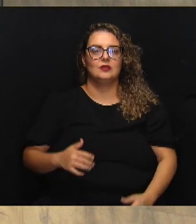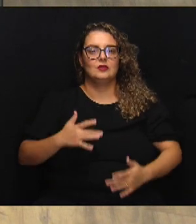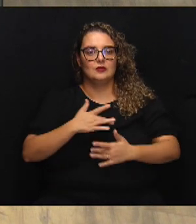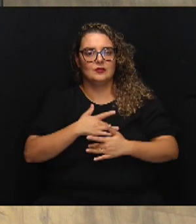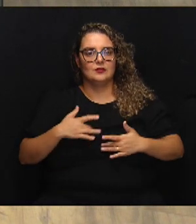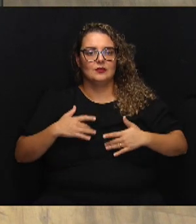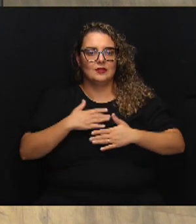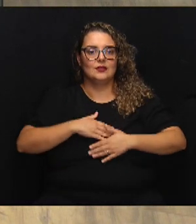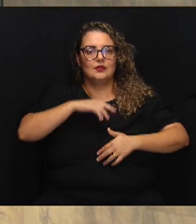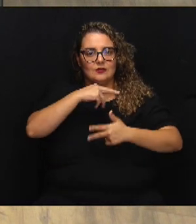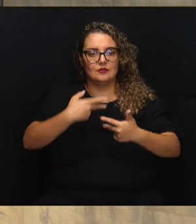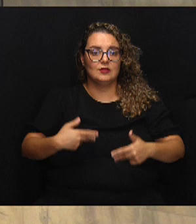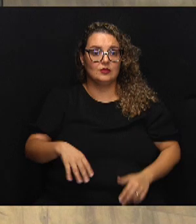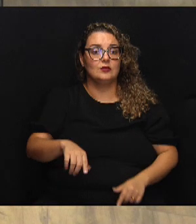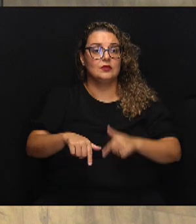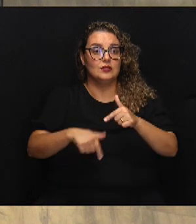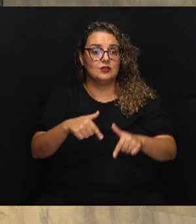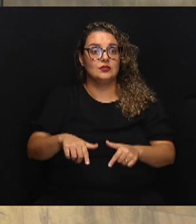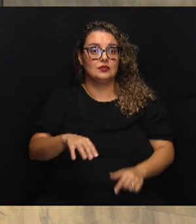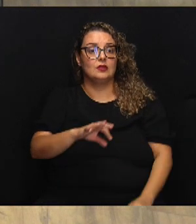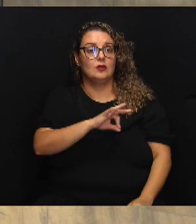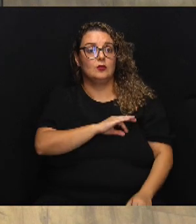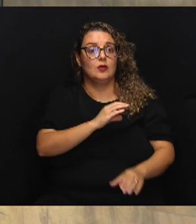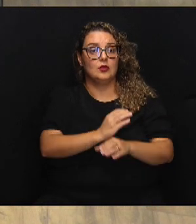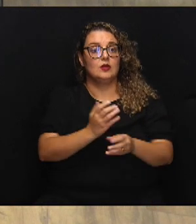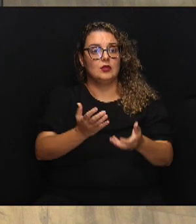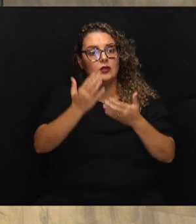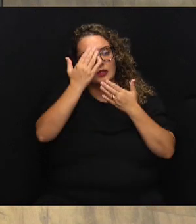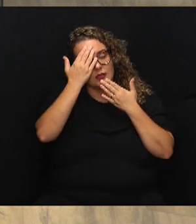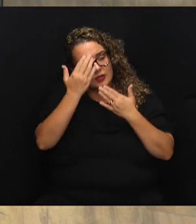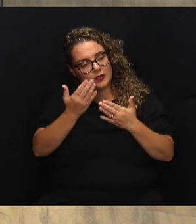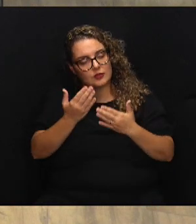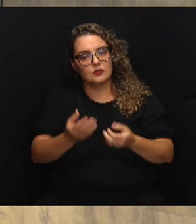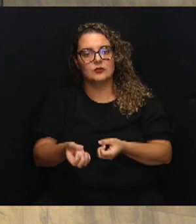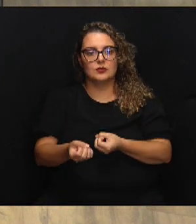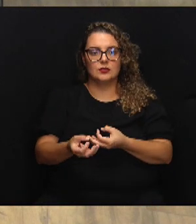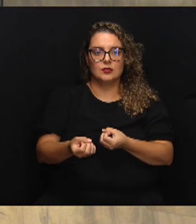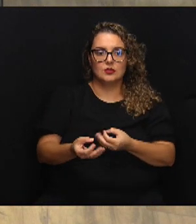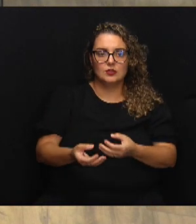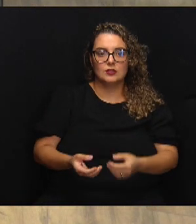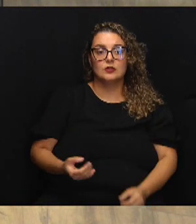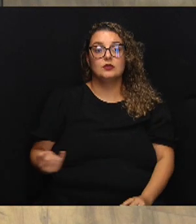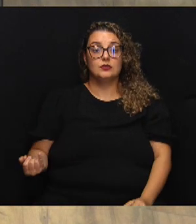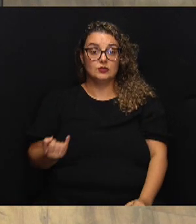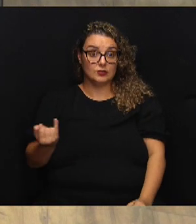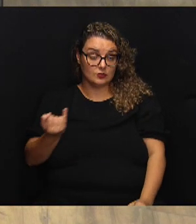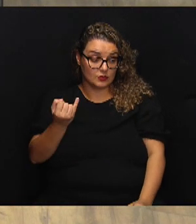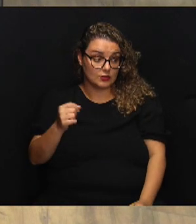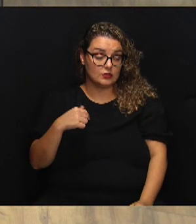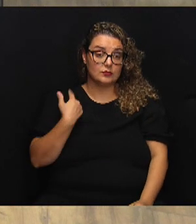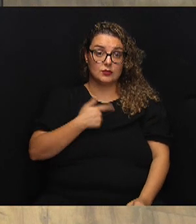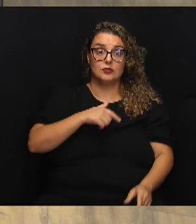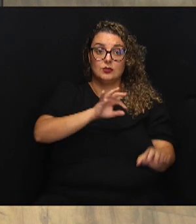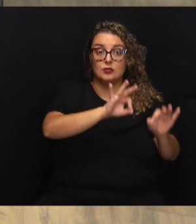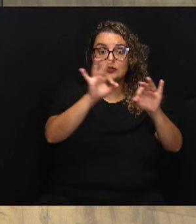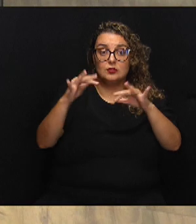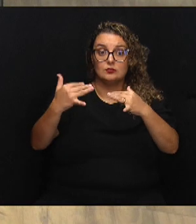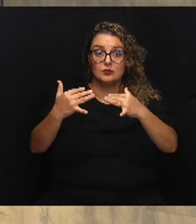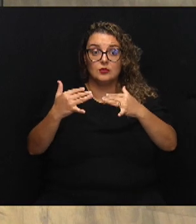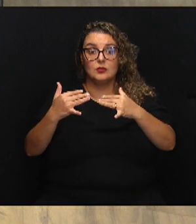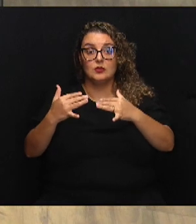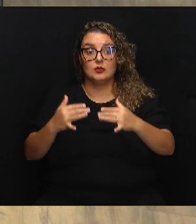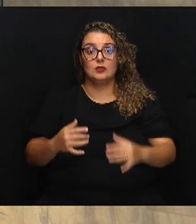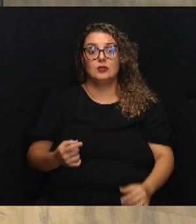este trabalho também na Polícia Civil. Quero agradecer muito as informações de grande valia para o nosso telespectador que está